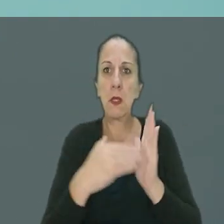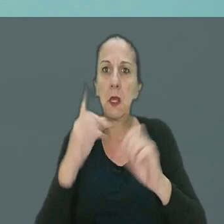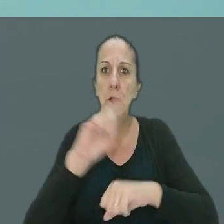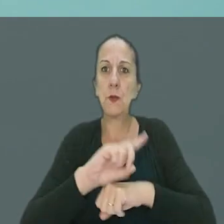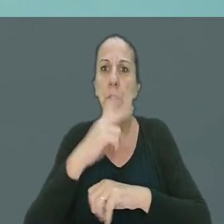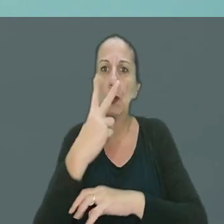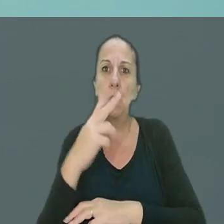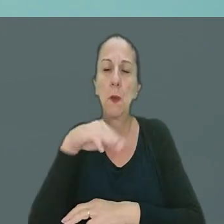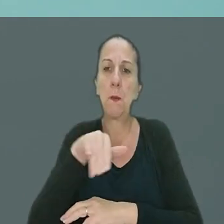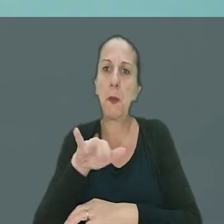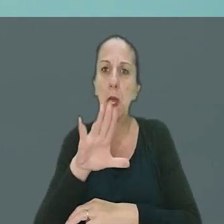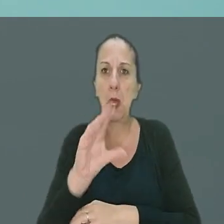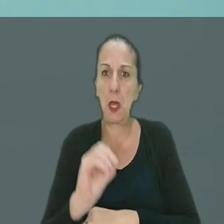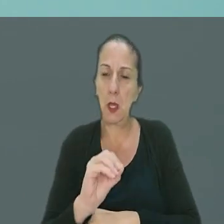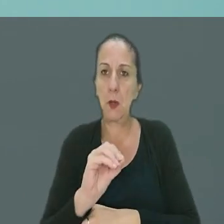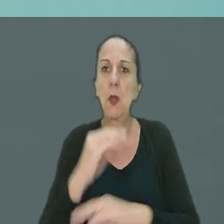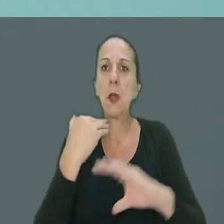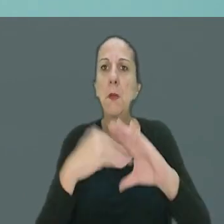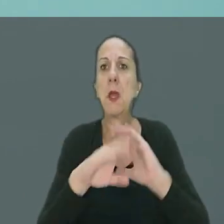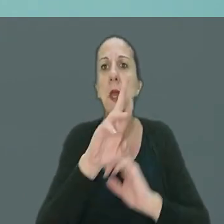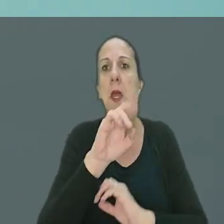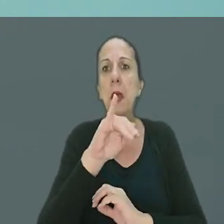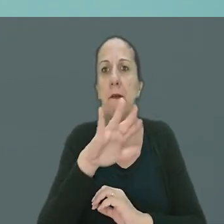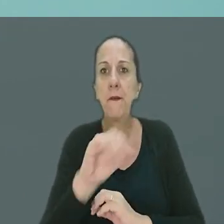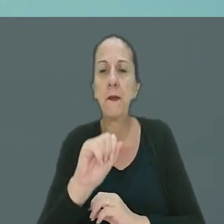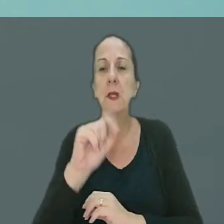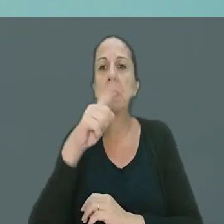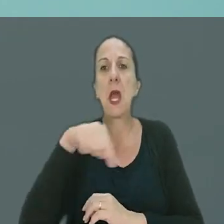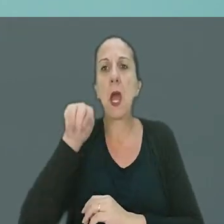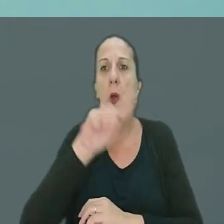dia 2 de maio para o e-mail